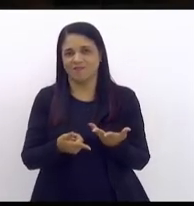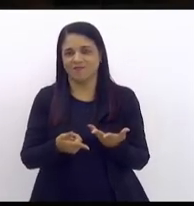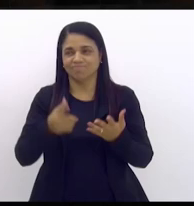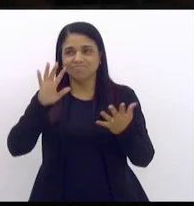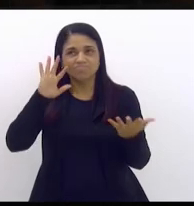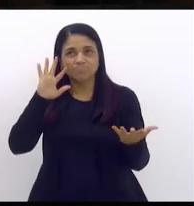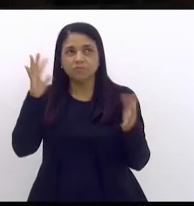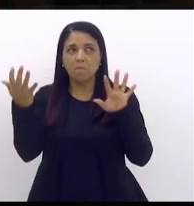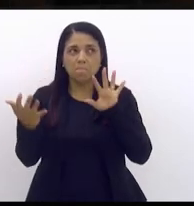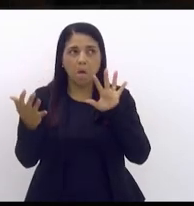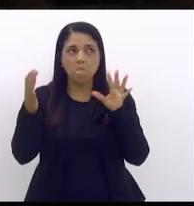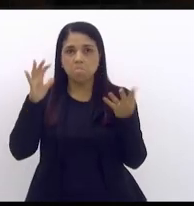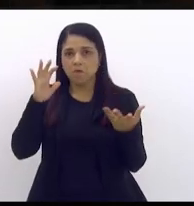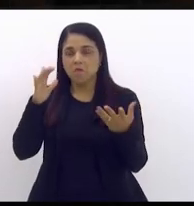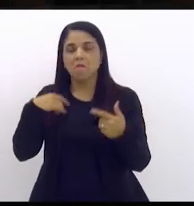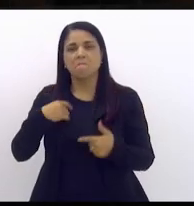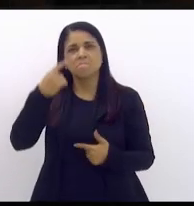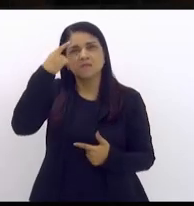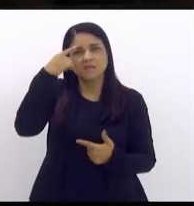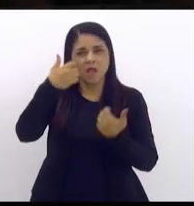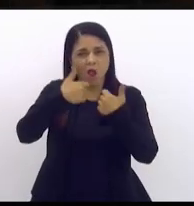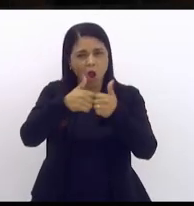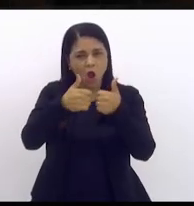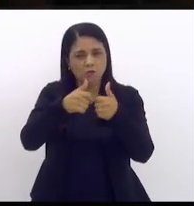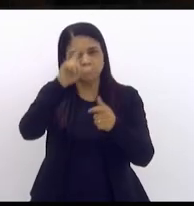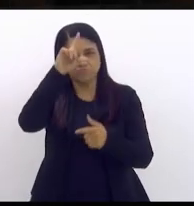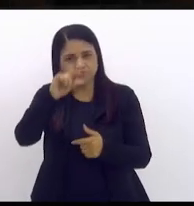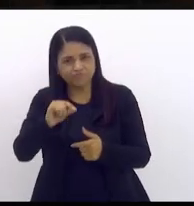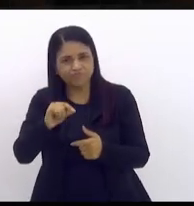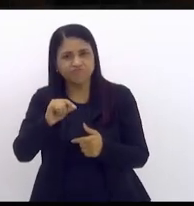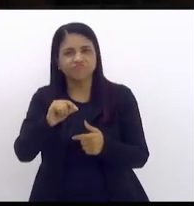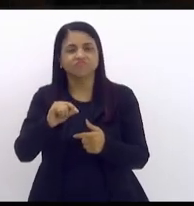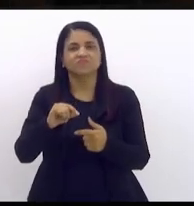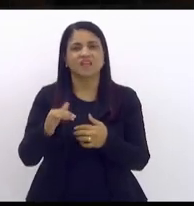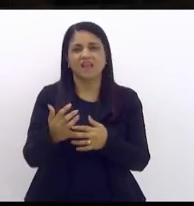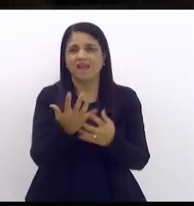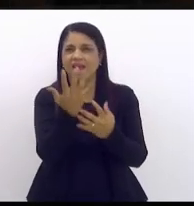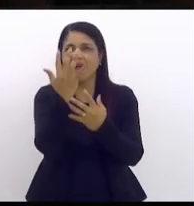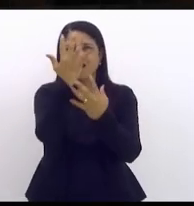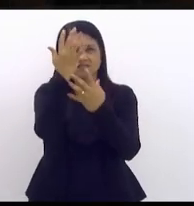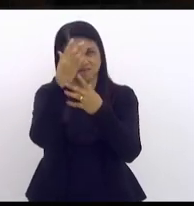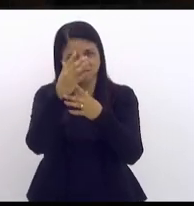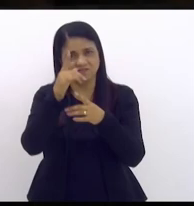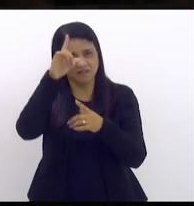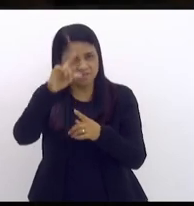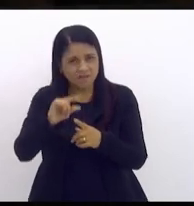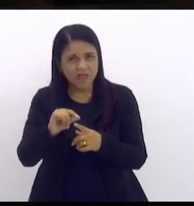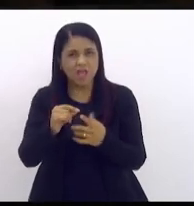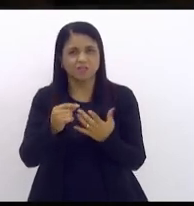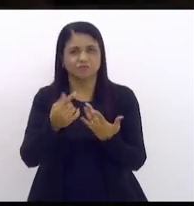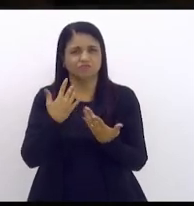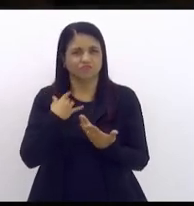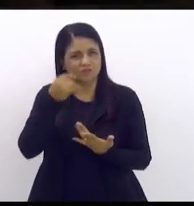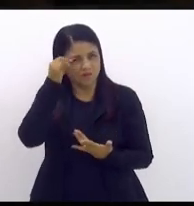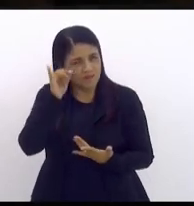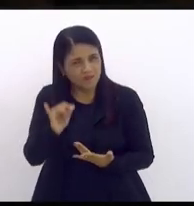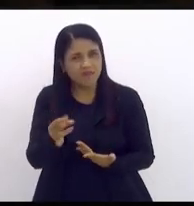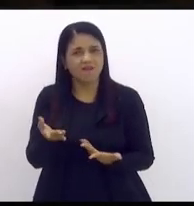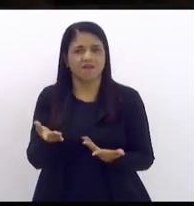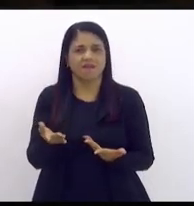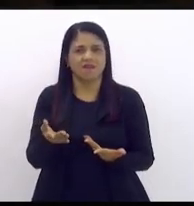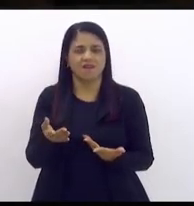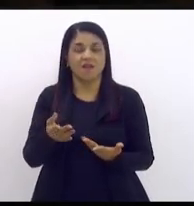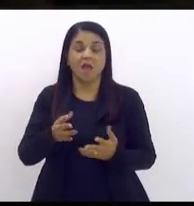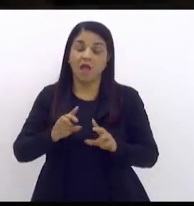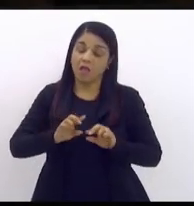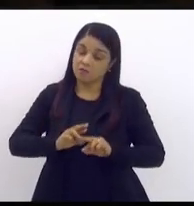que a gente está, pensar em ônibus que reduzem ali a emissão de gases tóxicos, de gases poluidores,